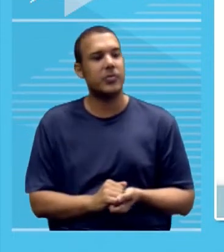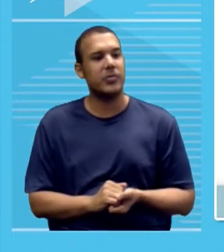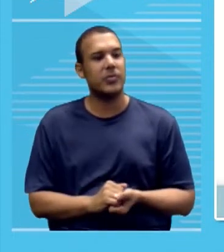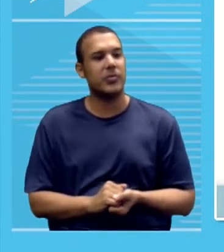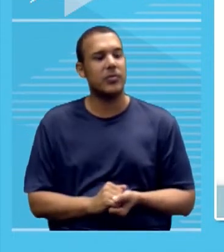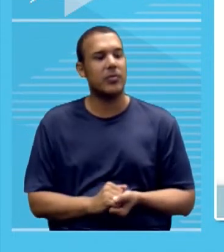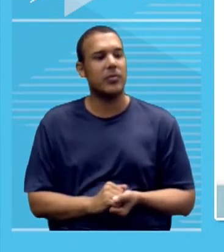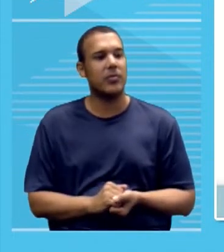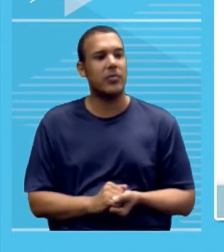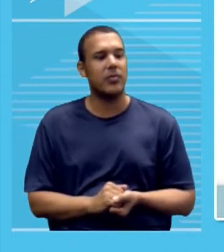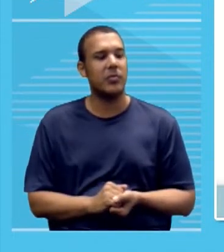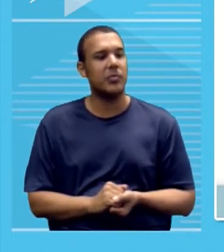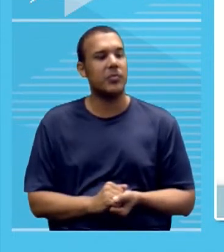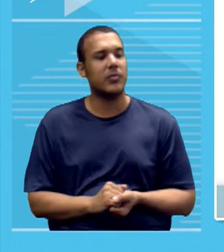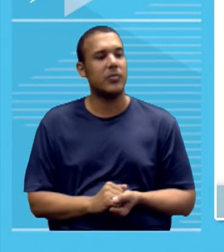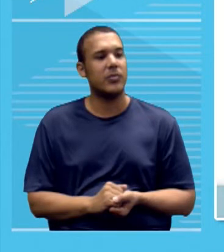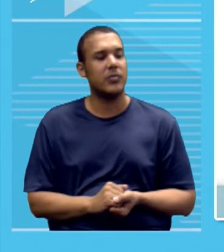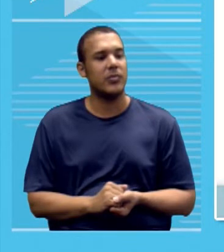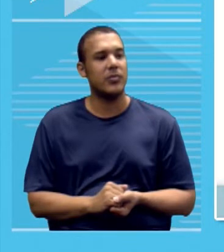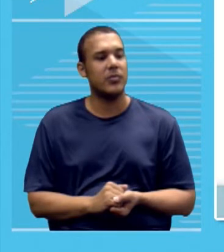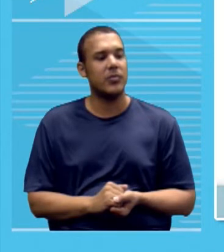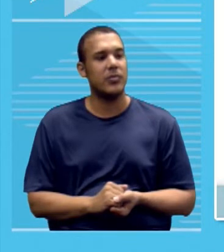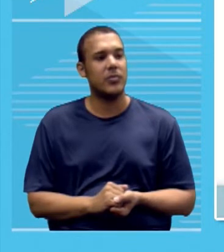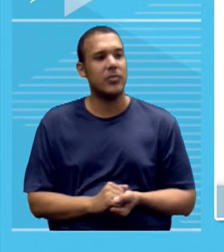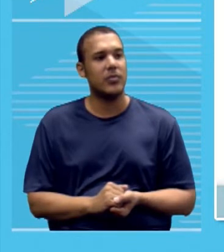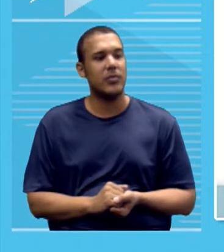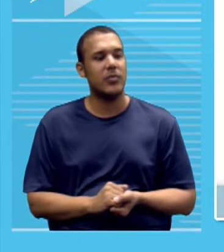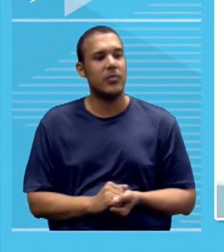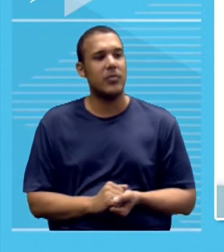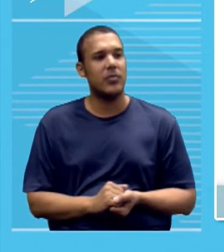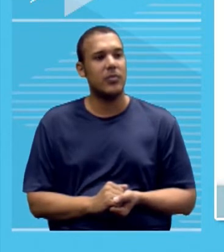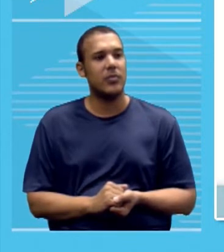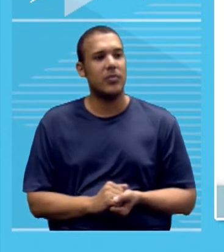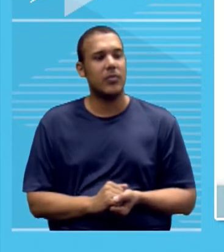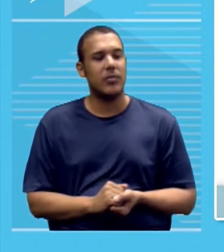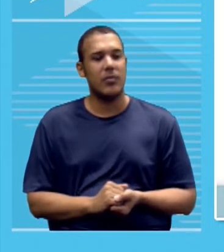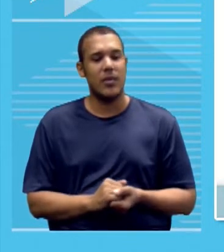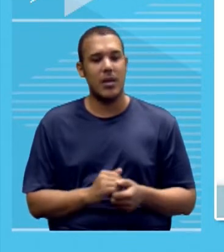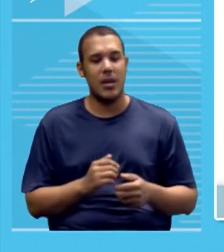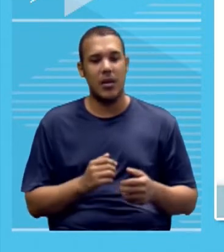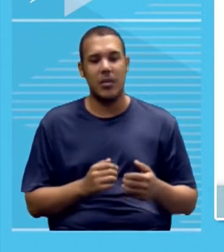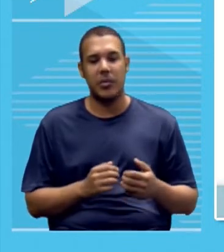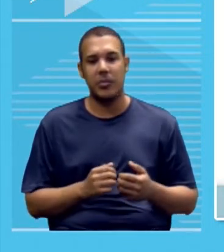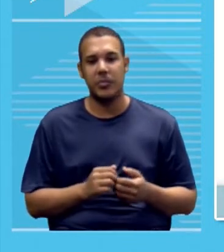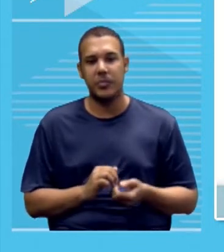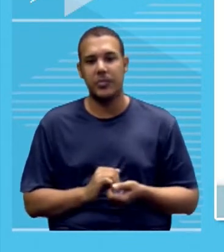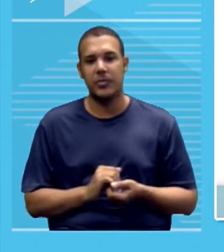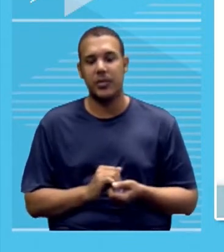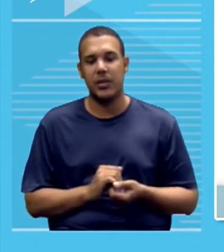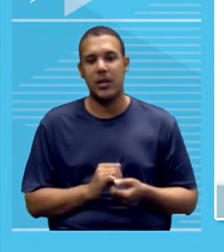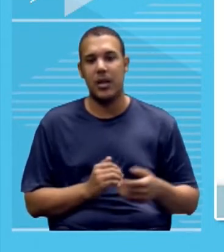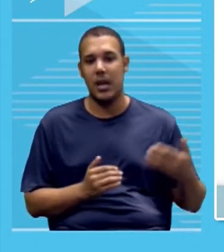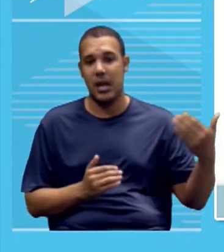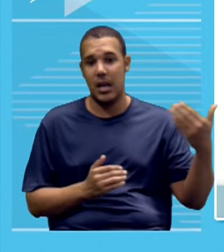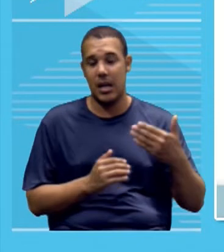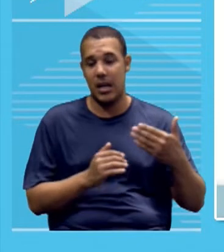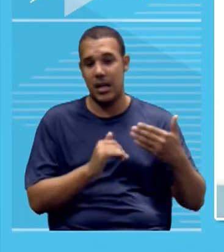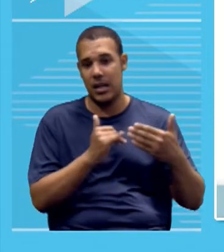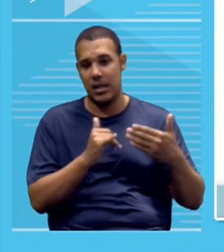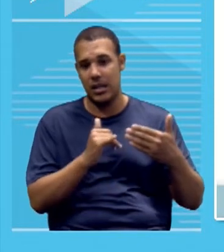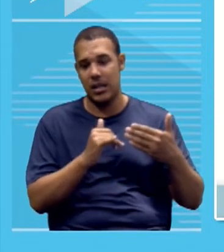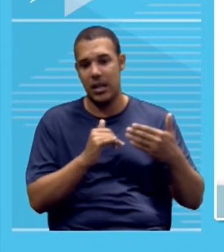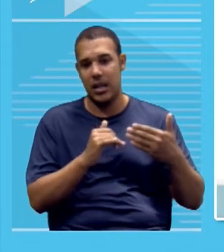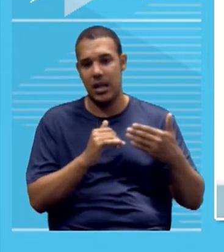essa relação dentro de um resistor. Sempre vai entrar energia elétrica e sempre vai sair energia